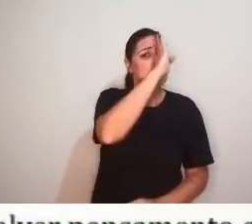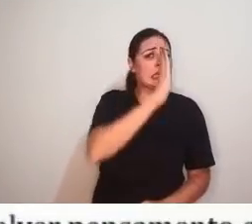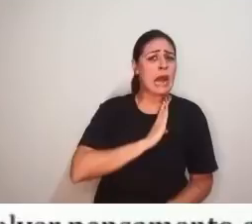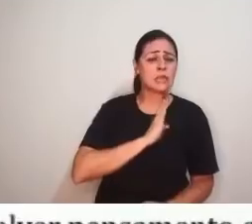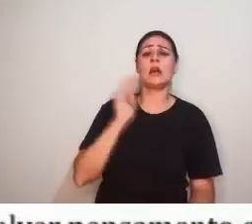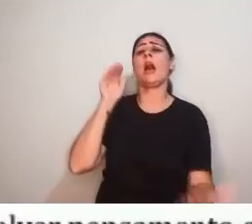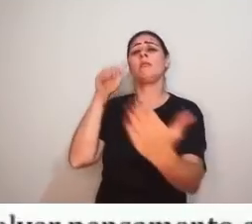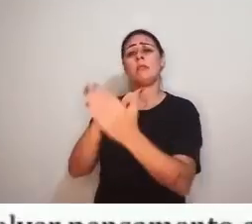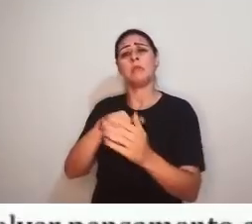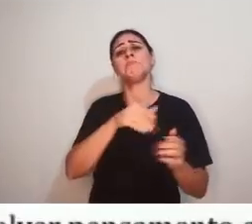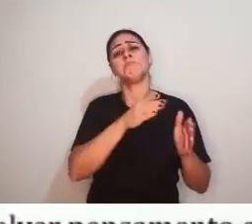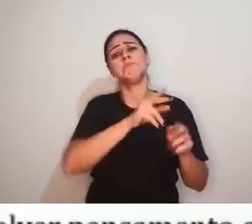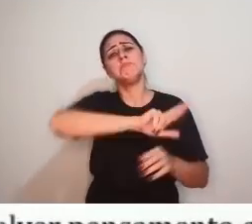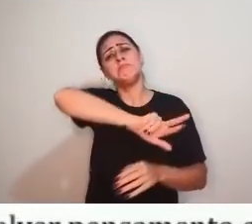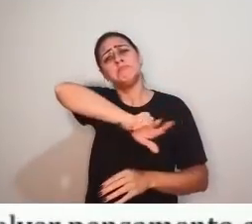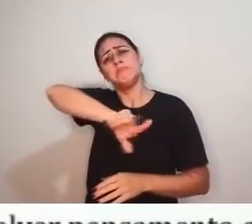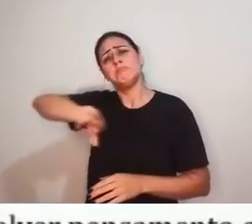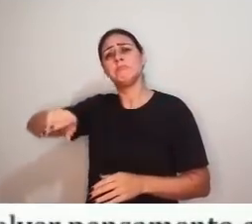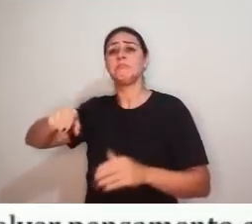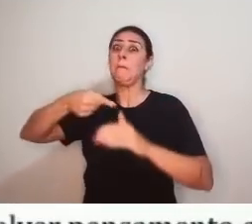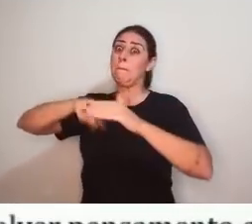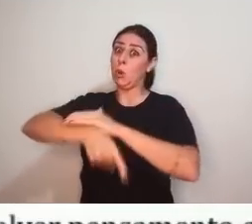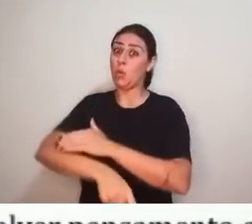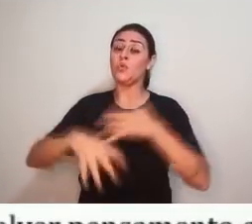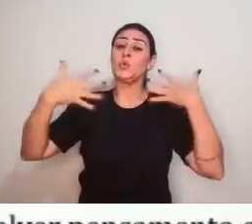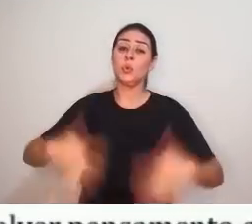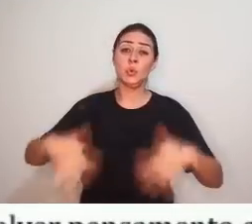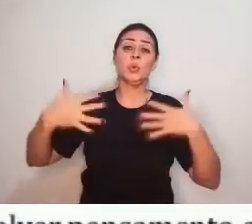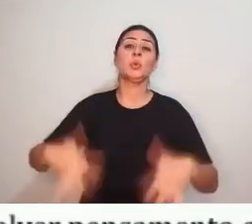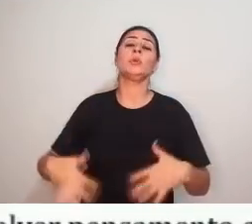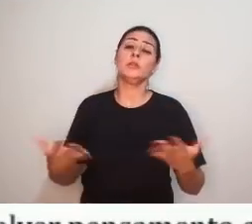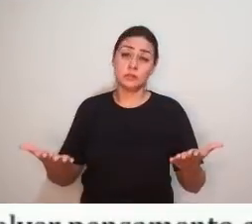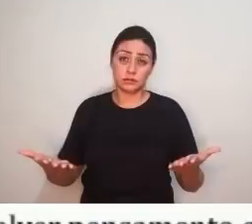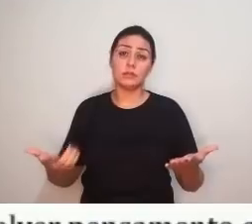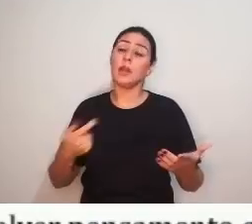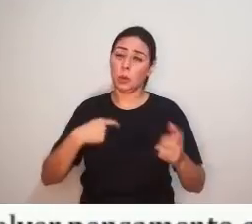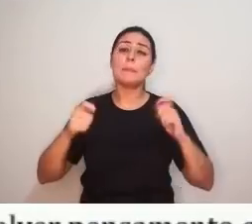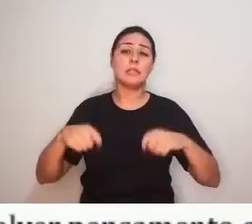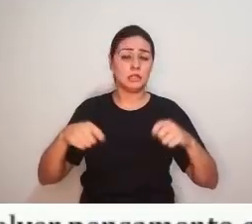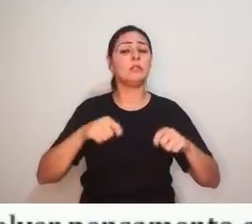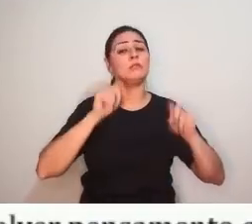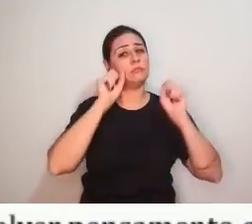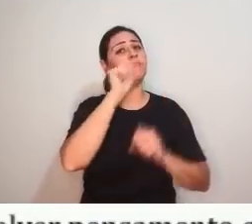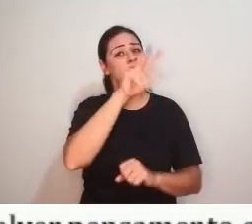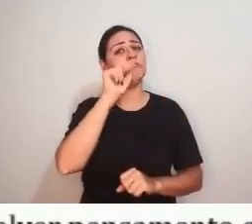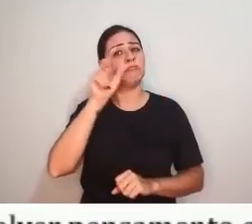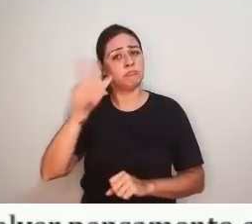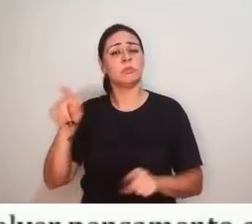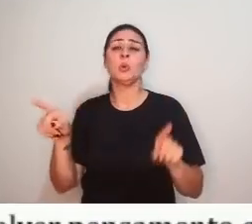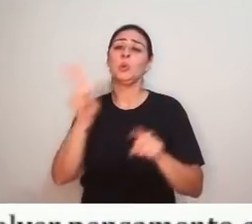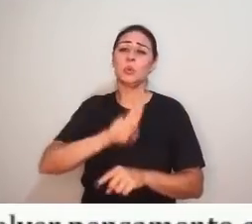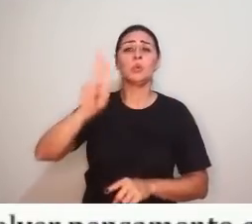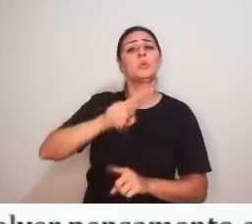as mais simples, gratuitas e disponíveis, até as mais complexas que eu posso ter acesso. Reconhecer tecnologia que